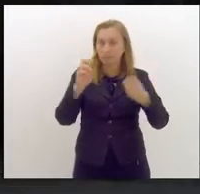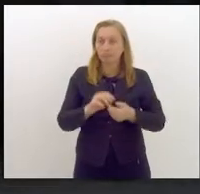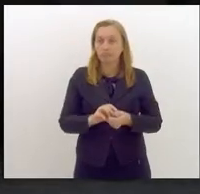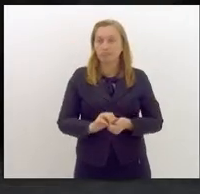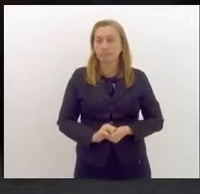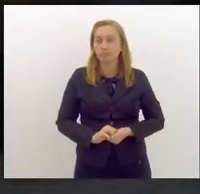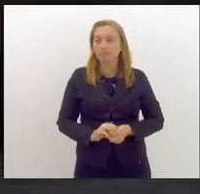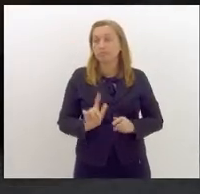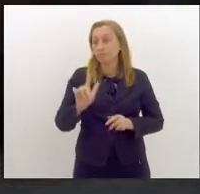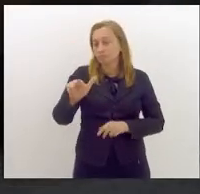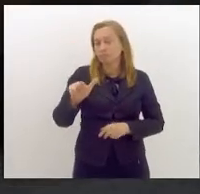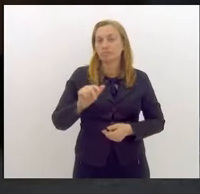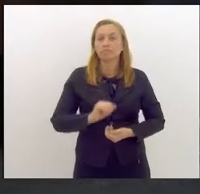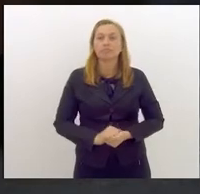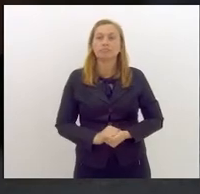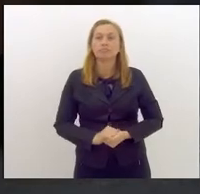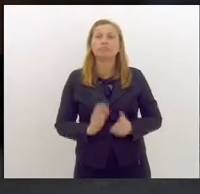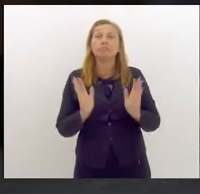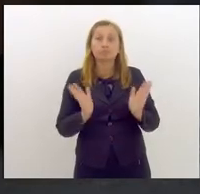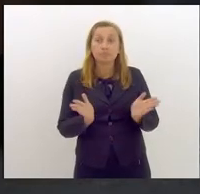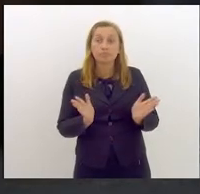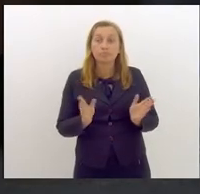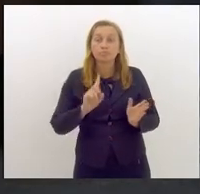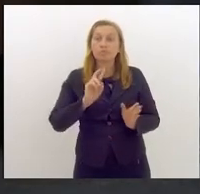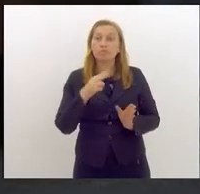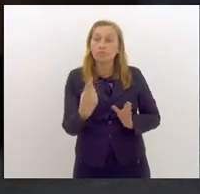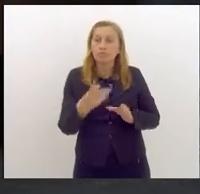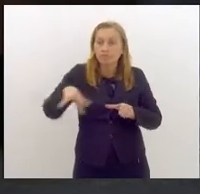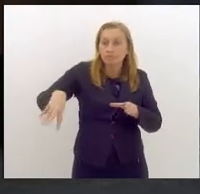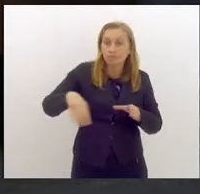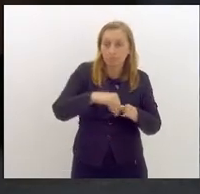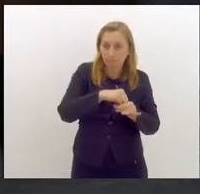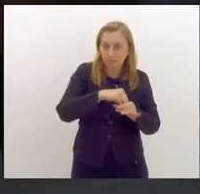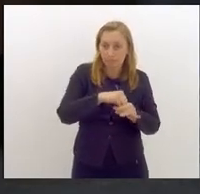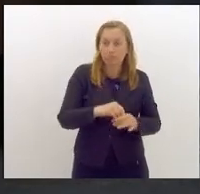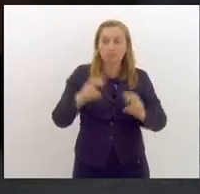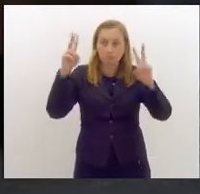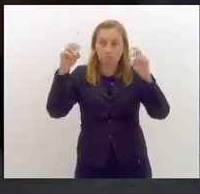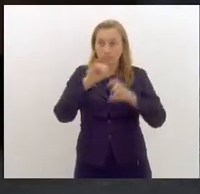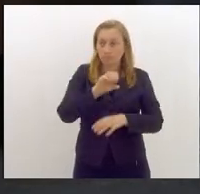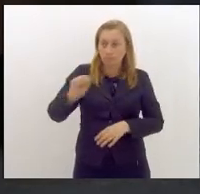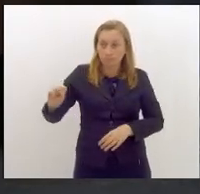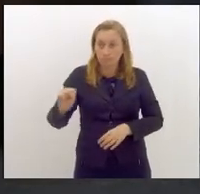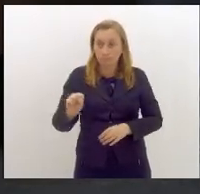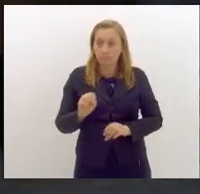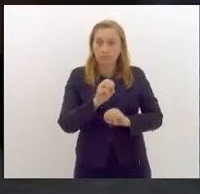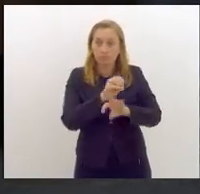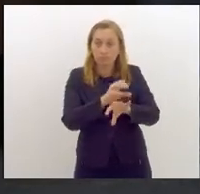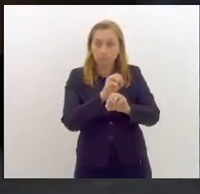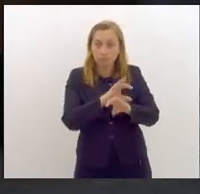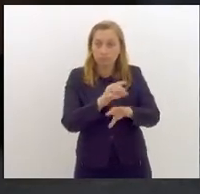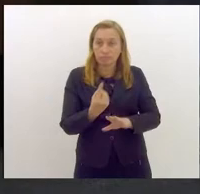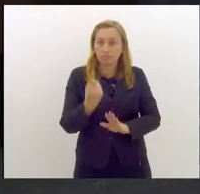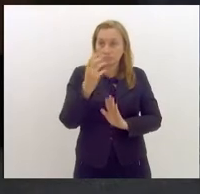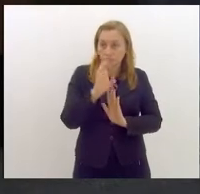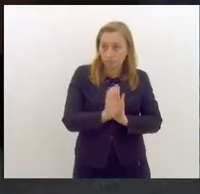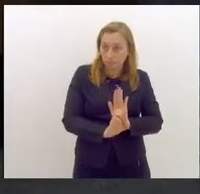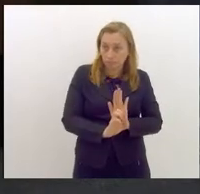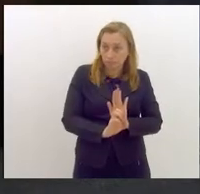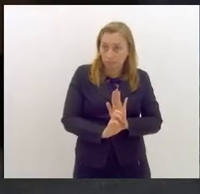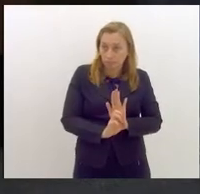irmãos siameses ou a gente inclui na matéria de semestre de educação pelo menos uma Emenda